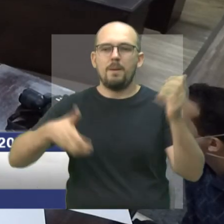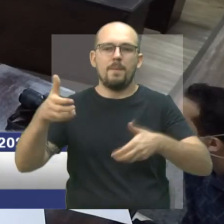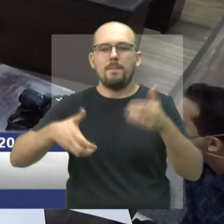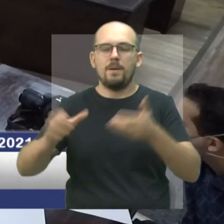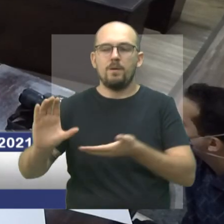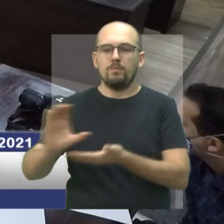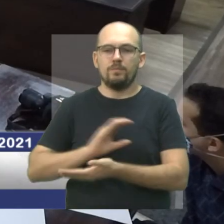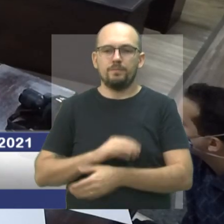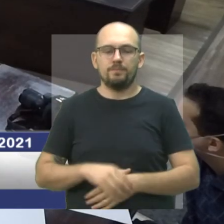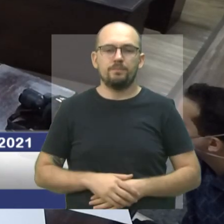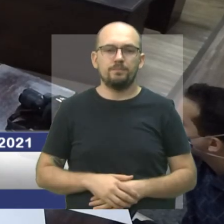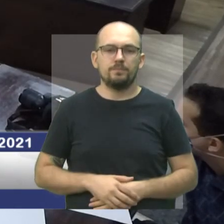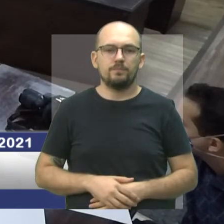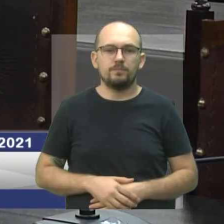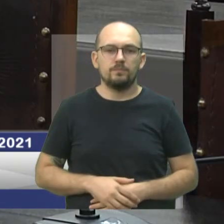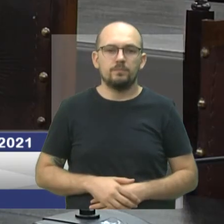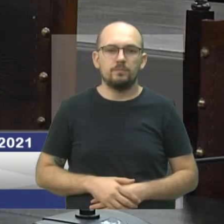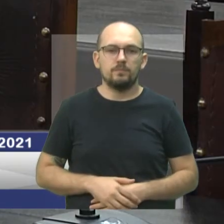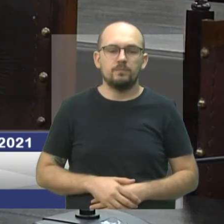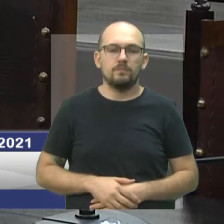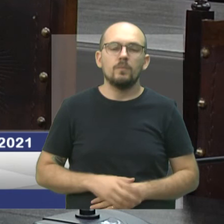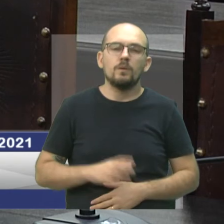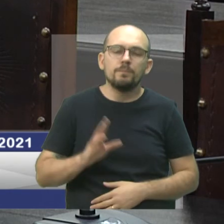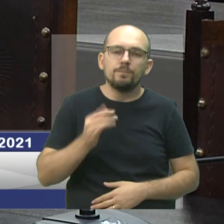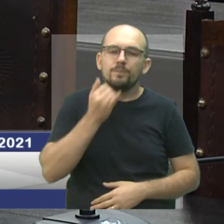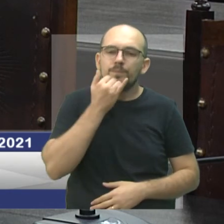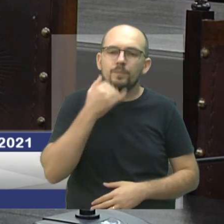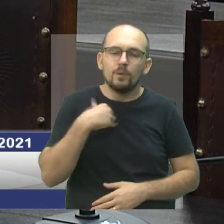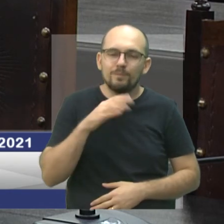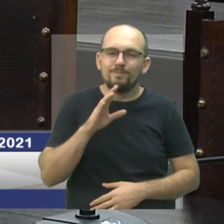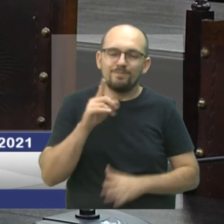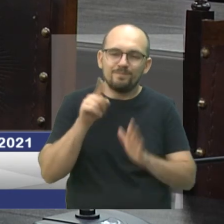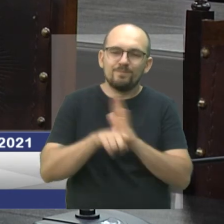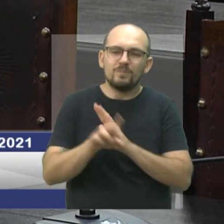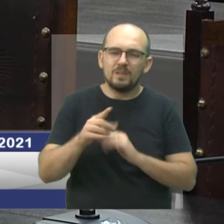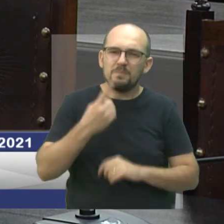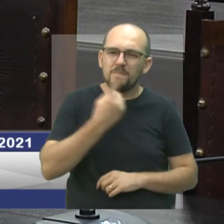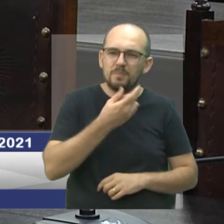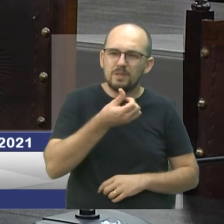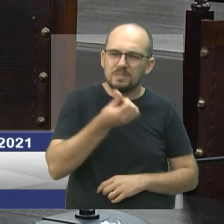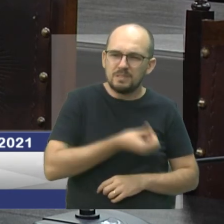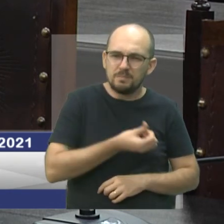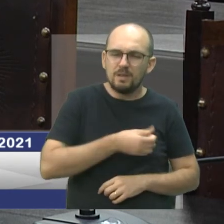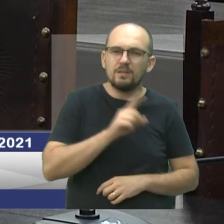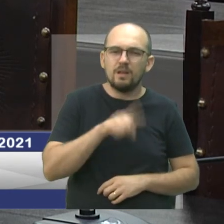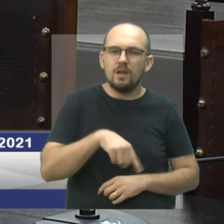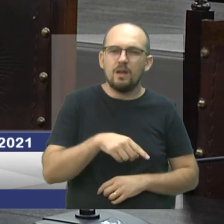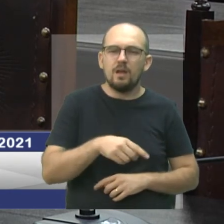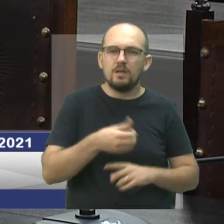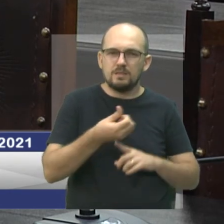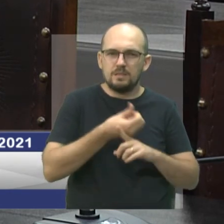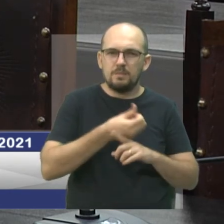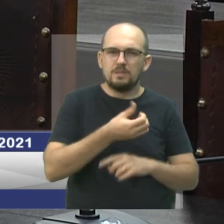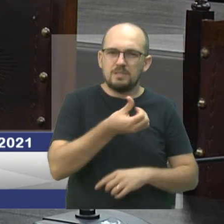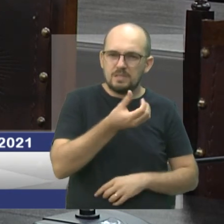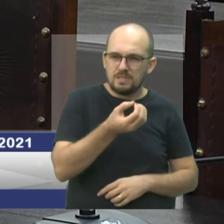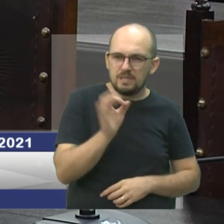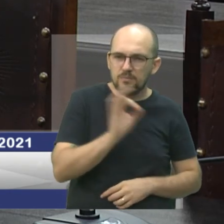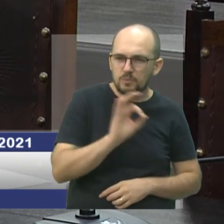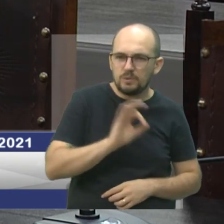Desculpa, eu vou abusar de um chute de percentual. Primeiro semestre a gente arrecada o quê? 60% do orçamento? 70%,